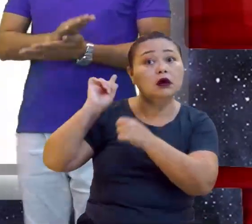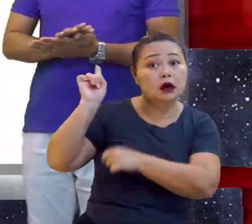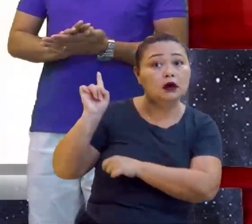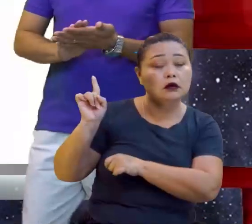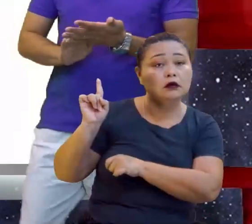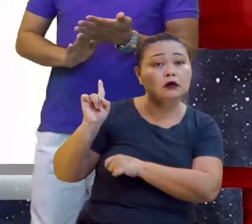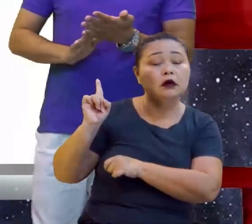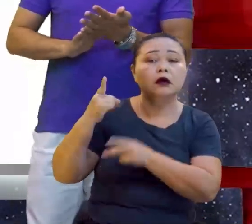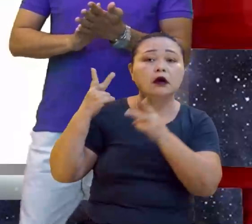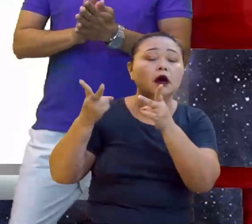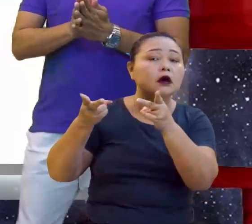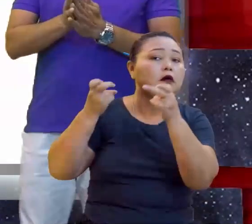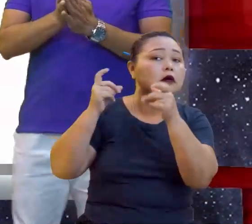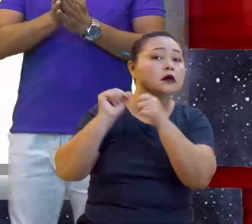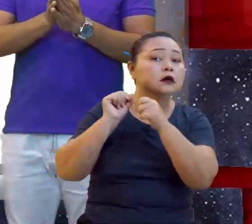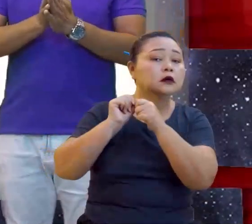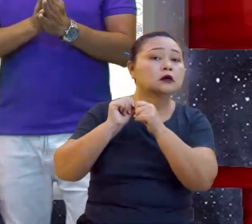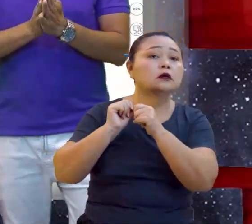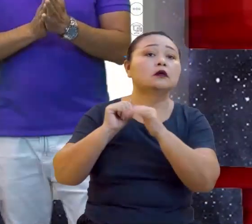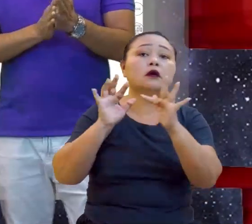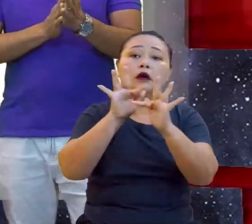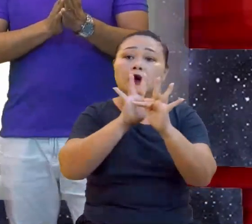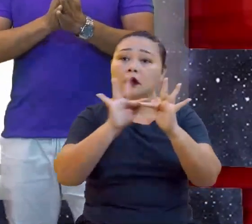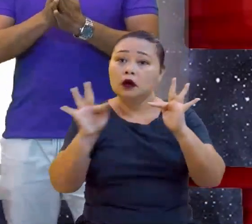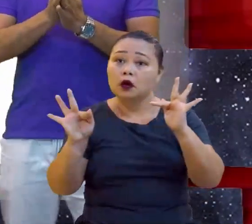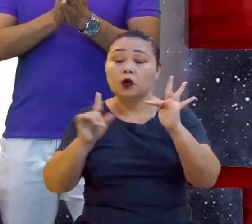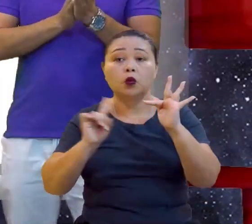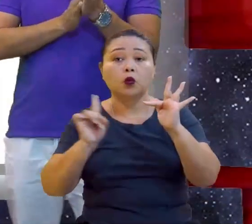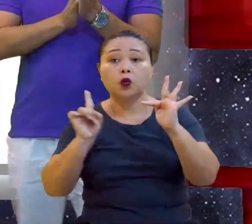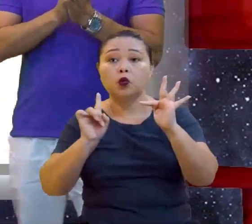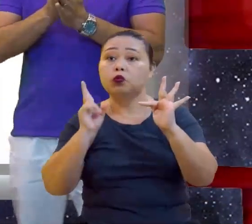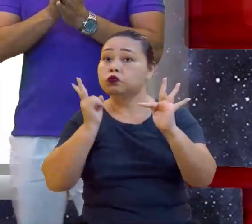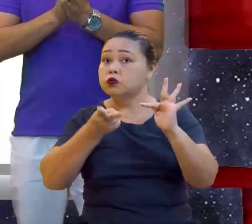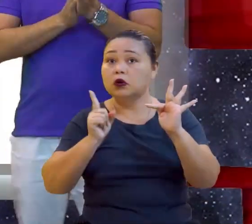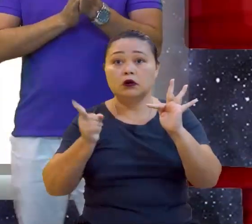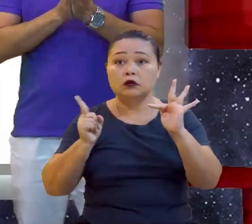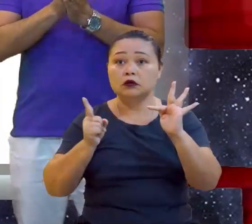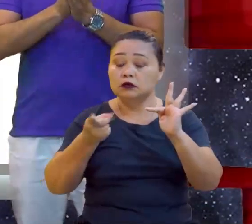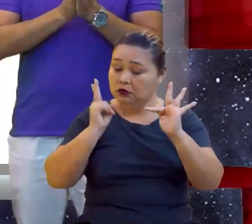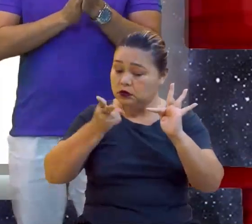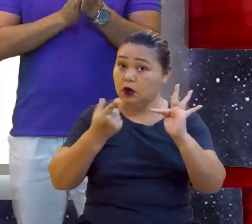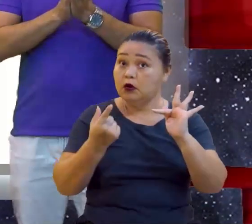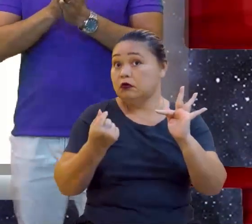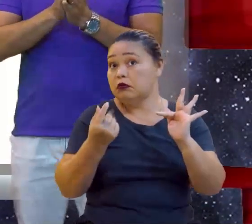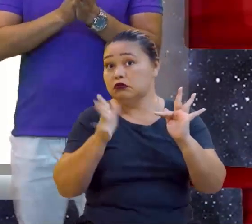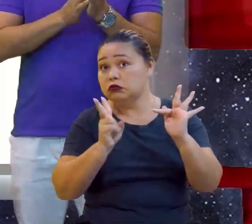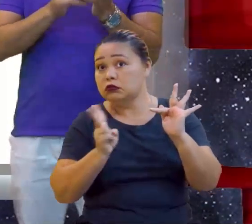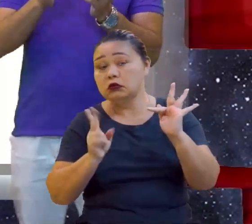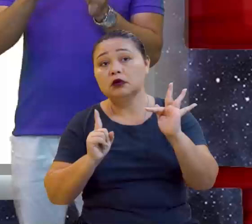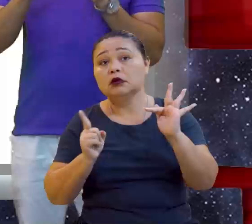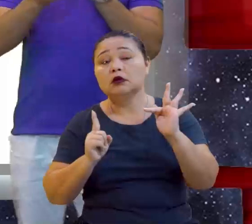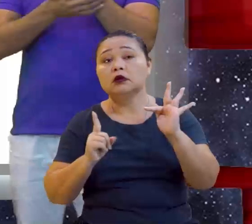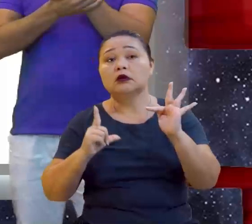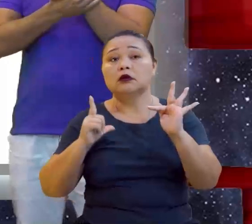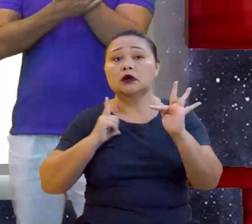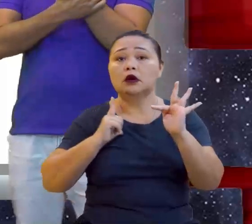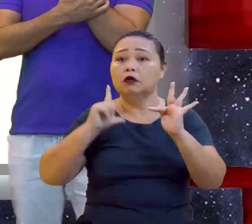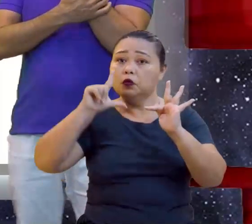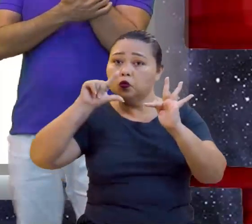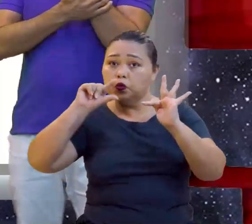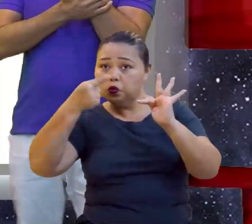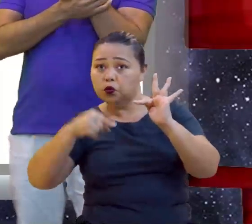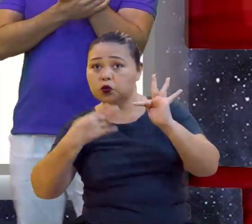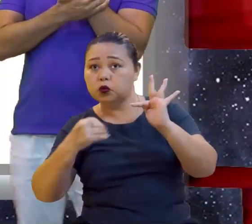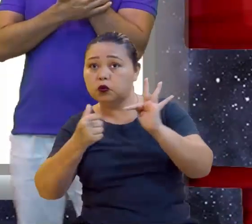você perceber que ela vai ser uma função linear, não constante, né? Porque não permanece do mesmo jeito. Não tem, olha reduzir R$1, aumentou